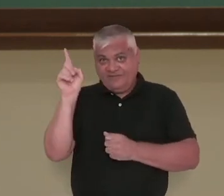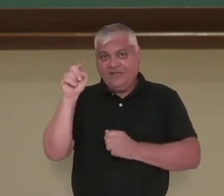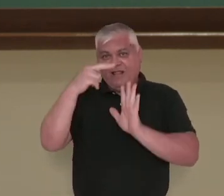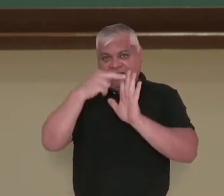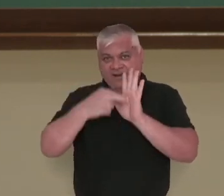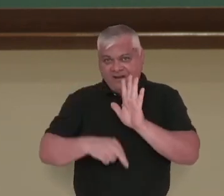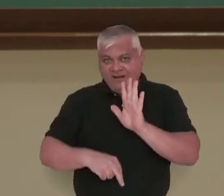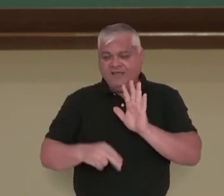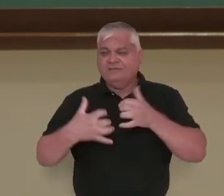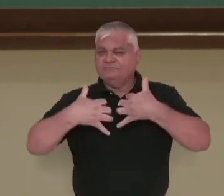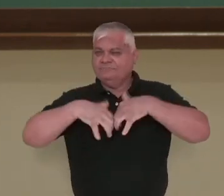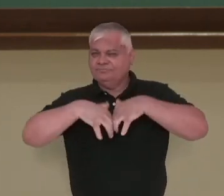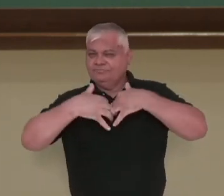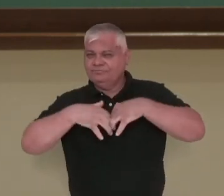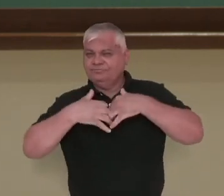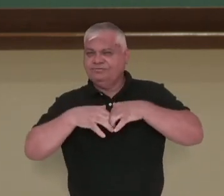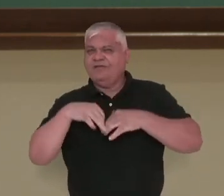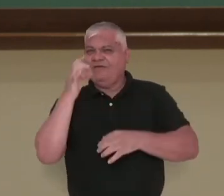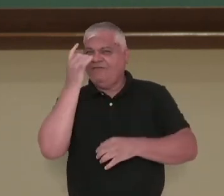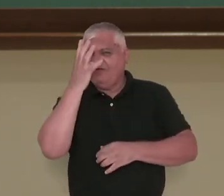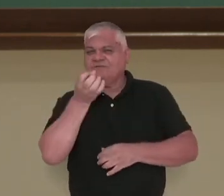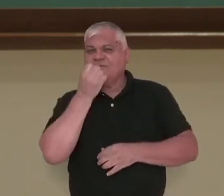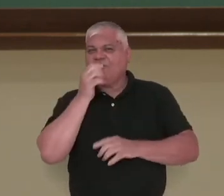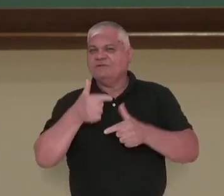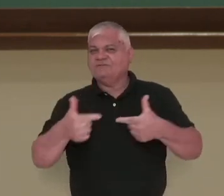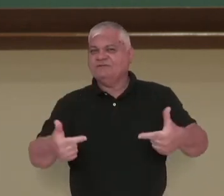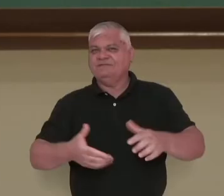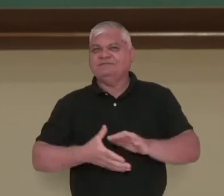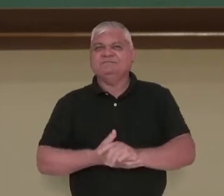Então não está difícil, mãos à obra e boa sorte.